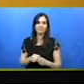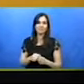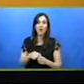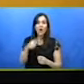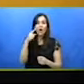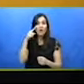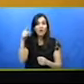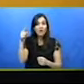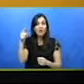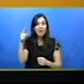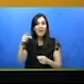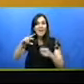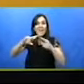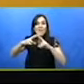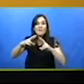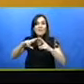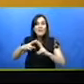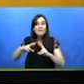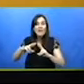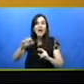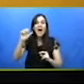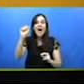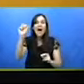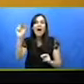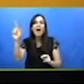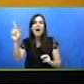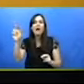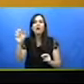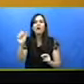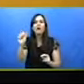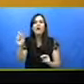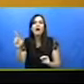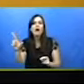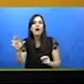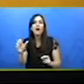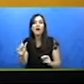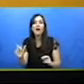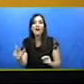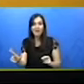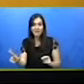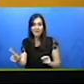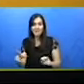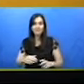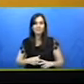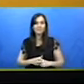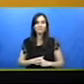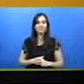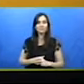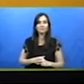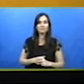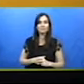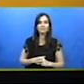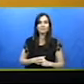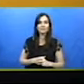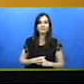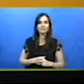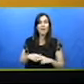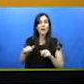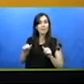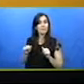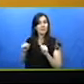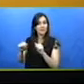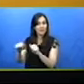estamos fazendo uma marcação nas rimas e vocês vão nos acompanhar, tá? Nos